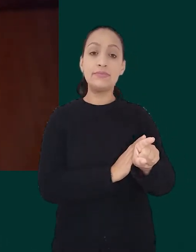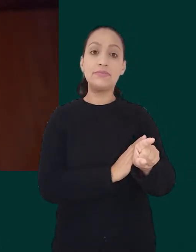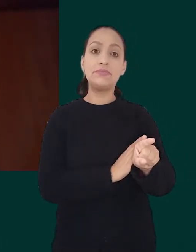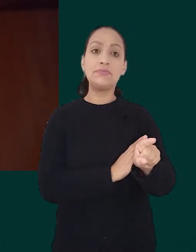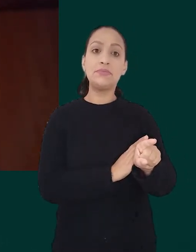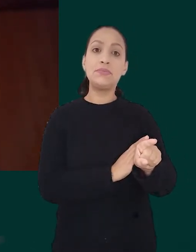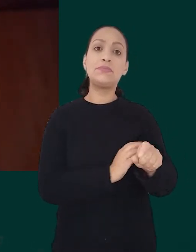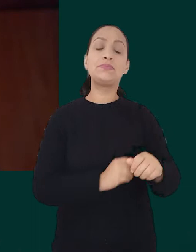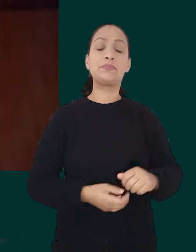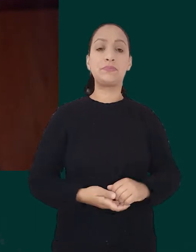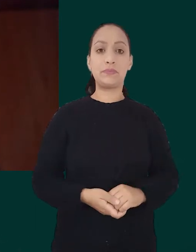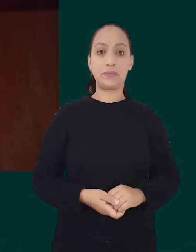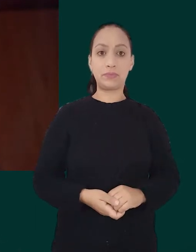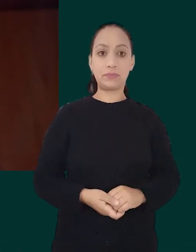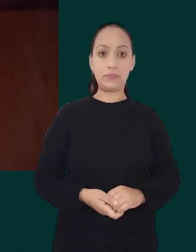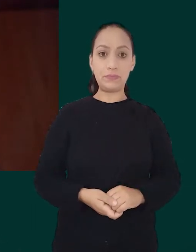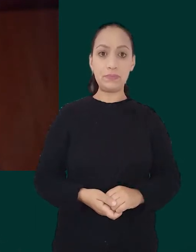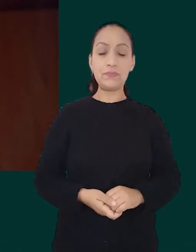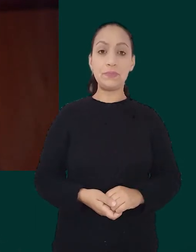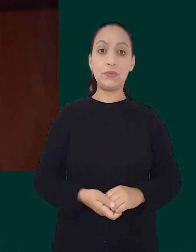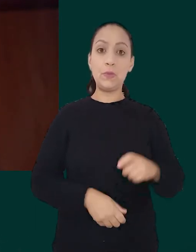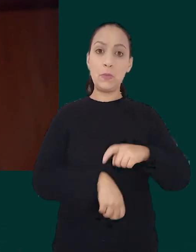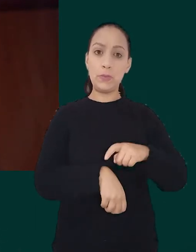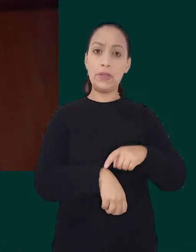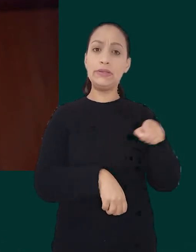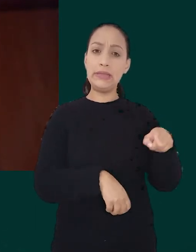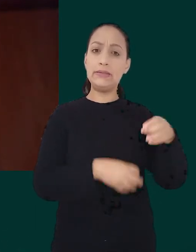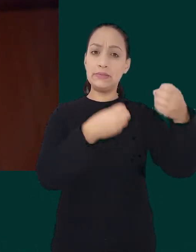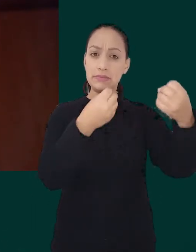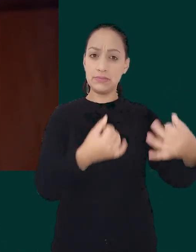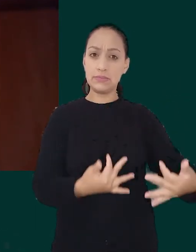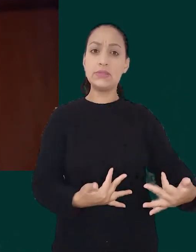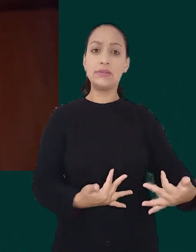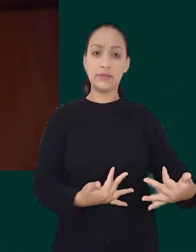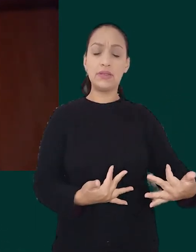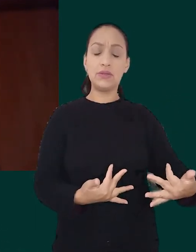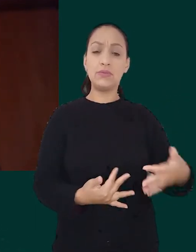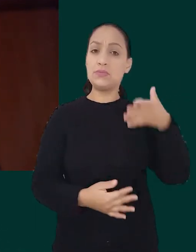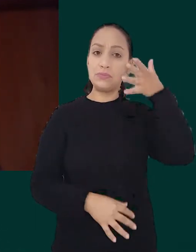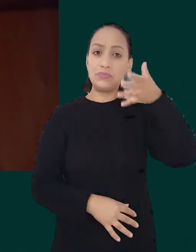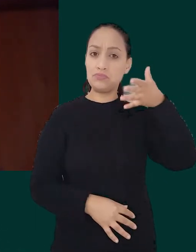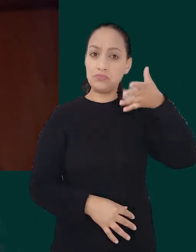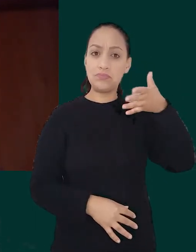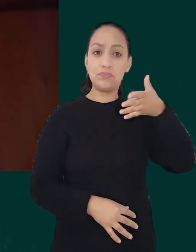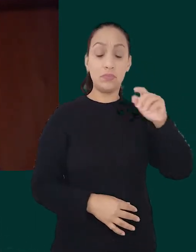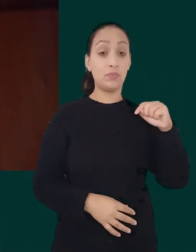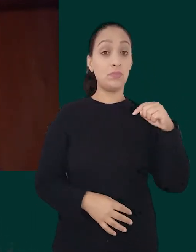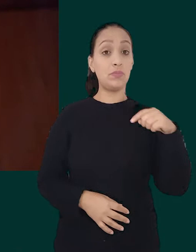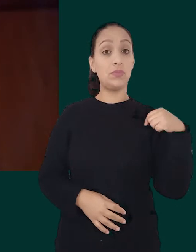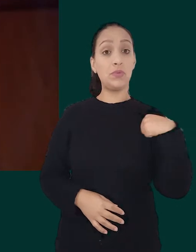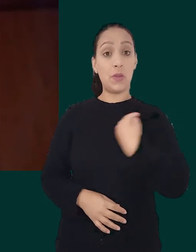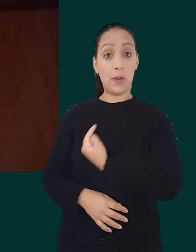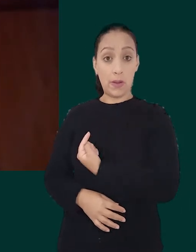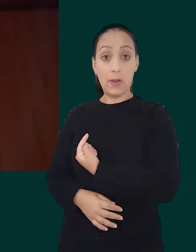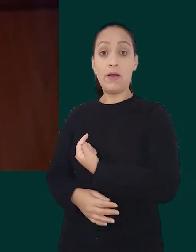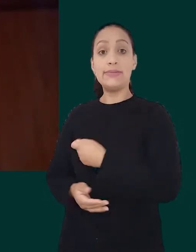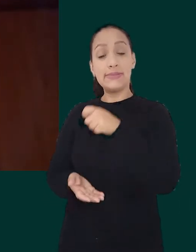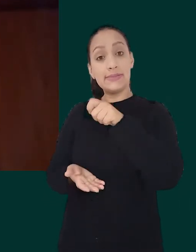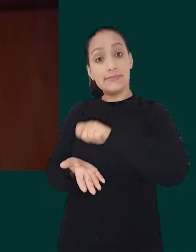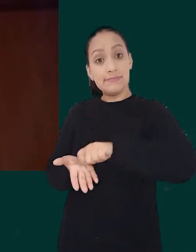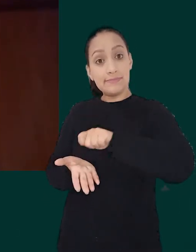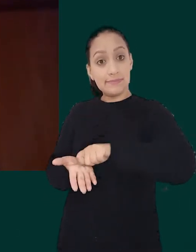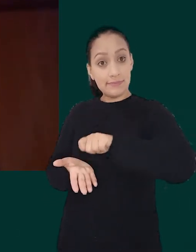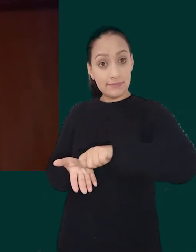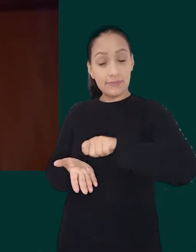durante a fala do Guilherme. Nós vamos estar aqui anotando,